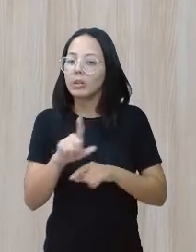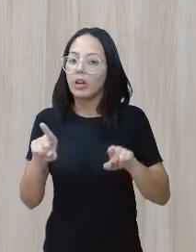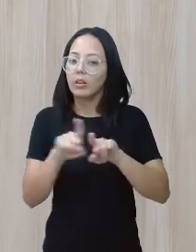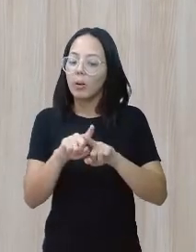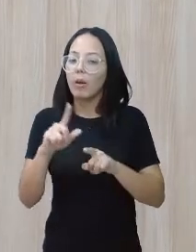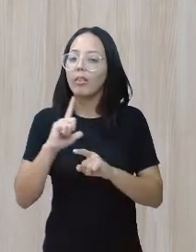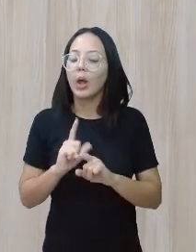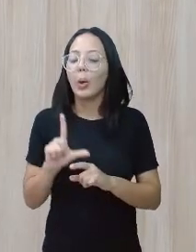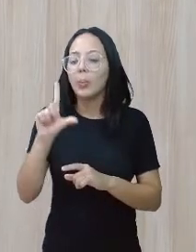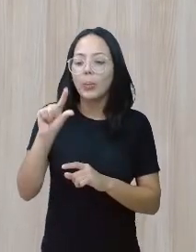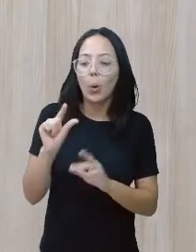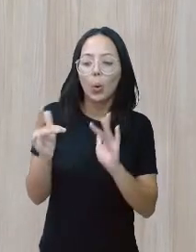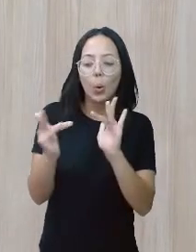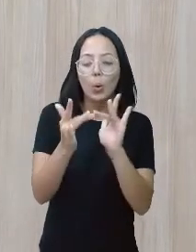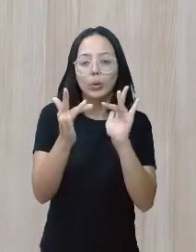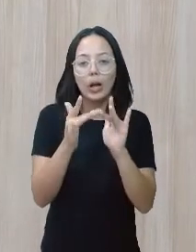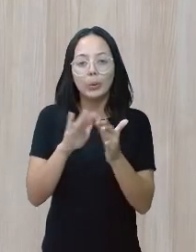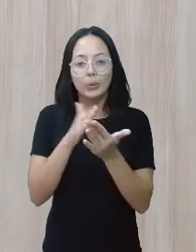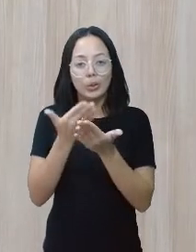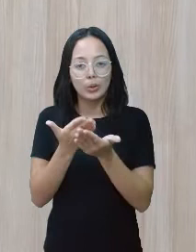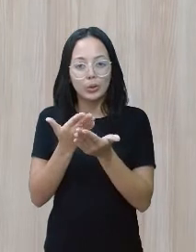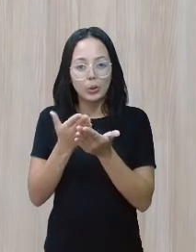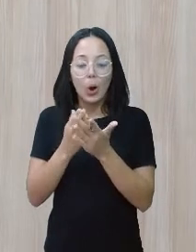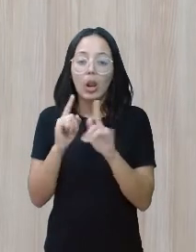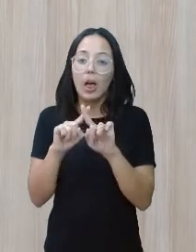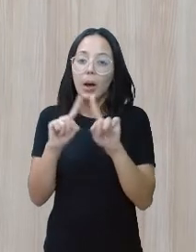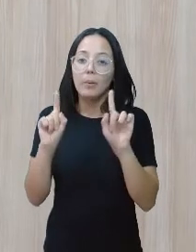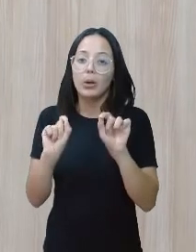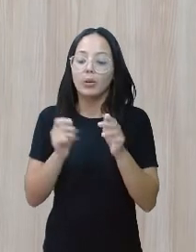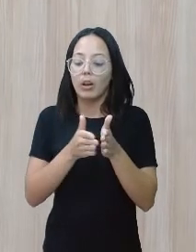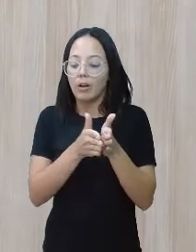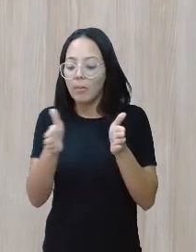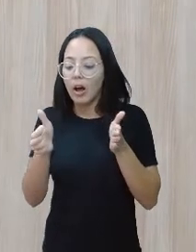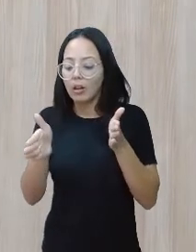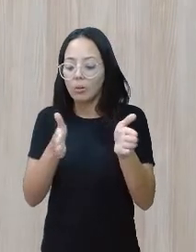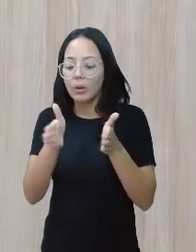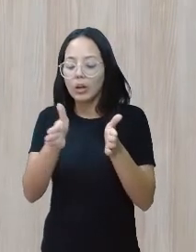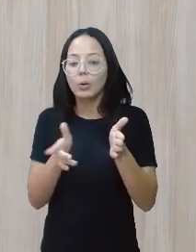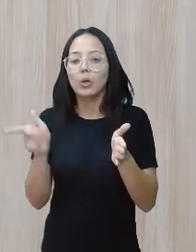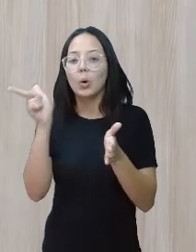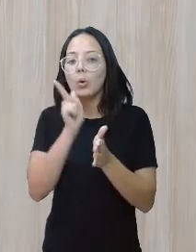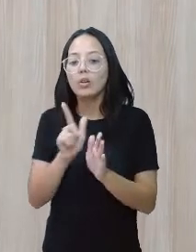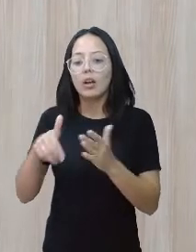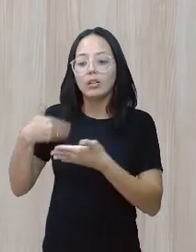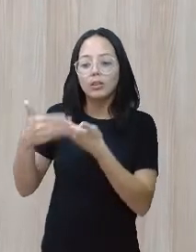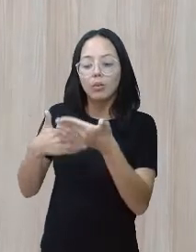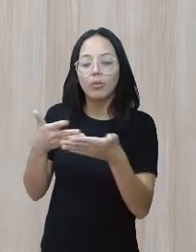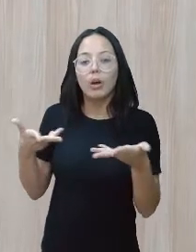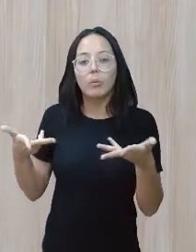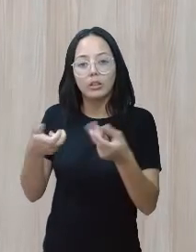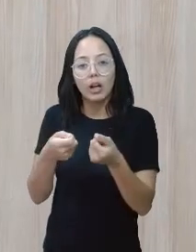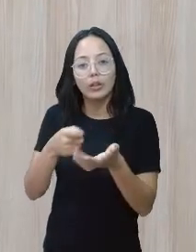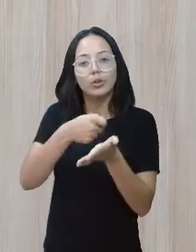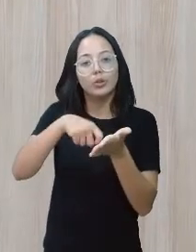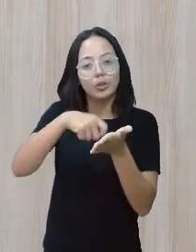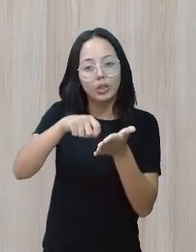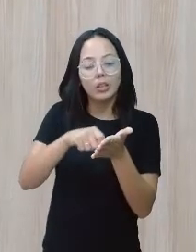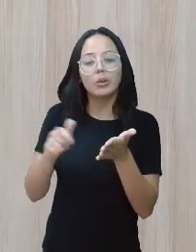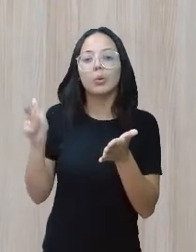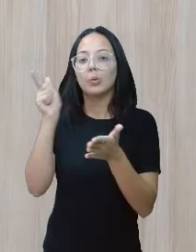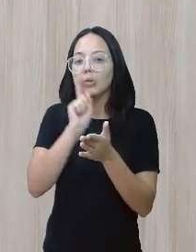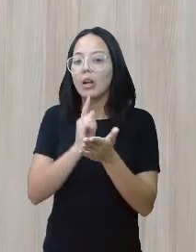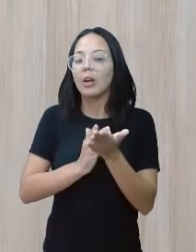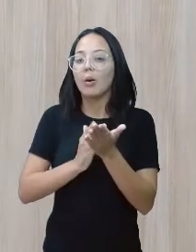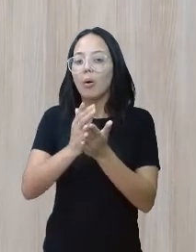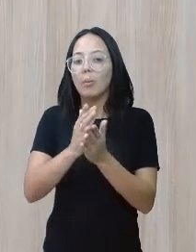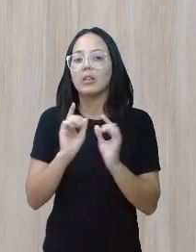pouco contato com a escola, mas no período em que consegue aí desenvolver a sua habilidade de escrita,